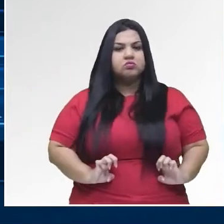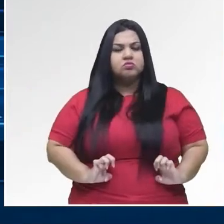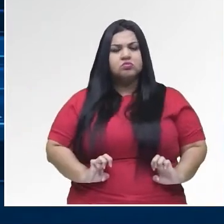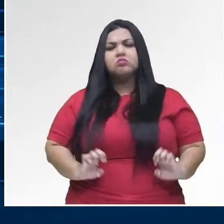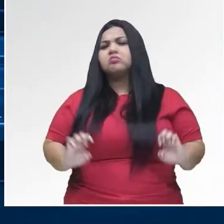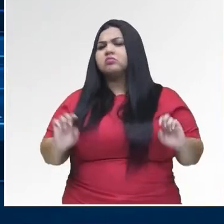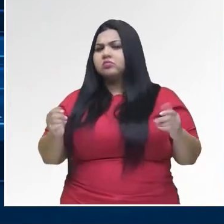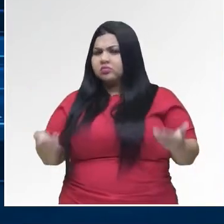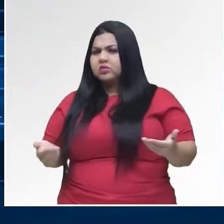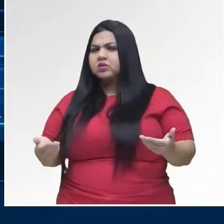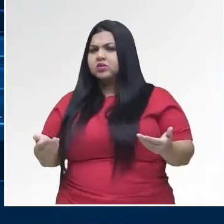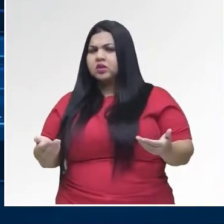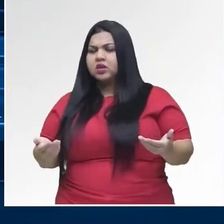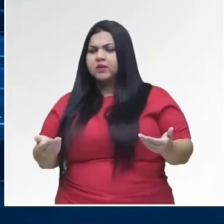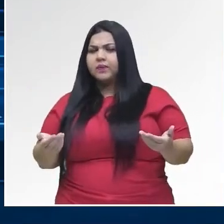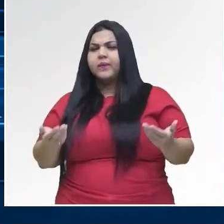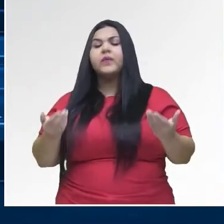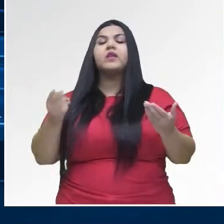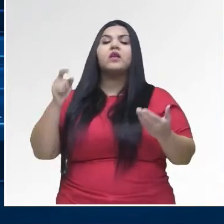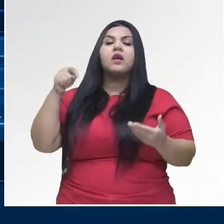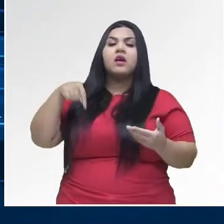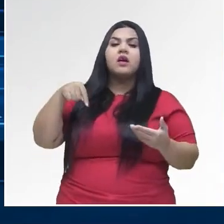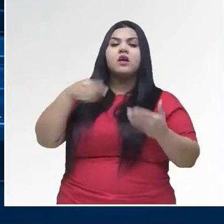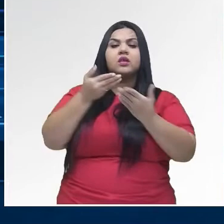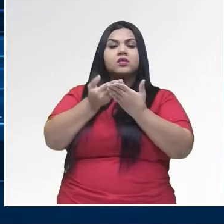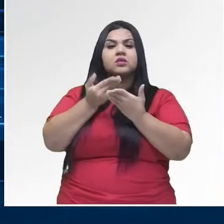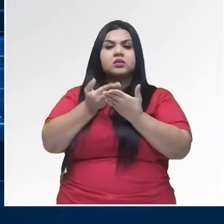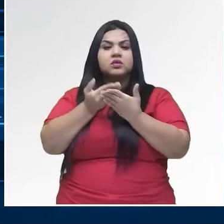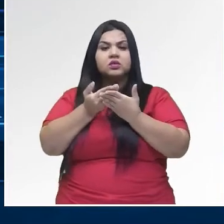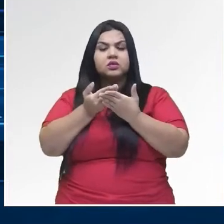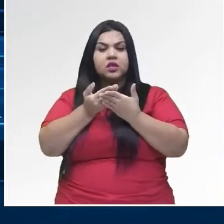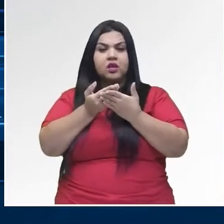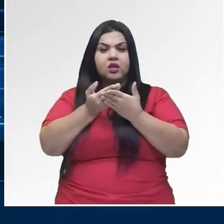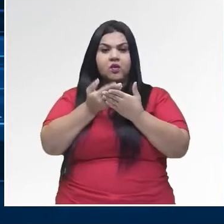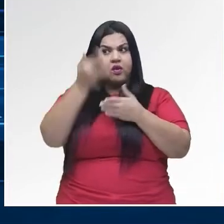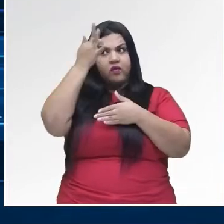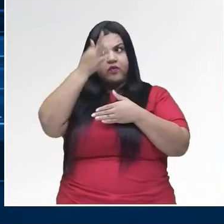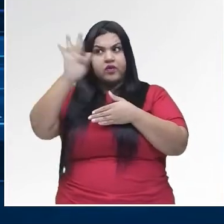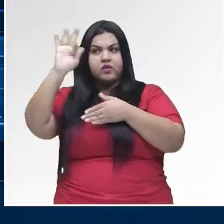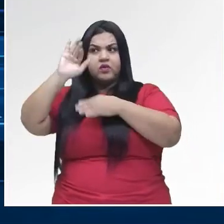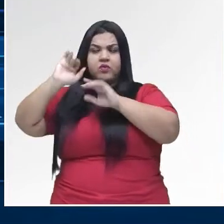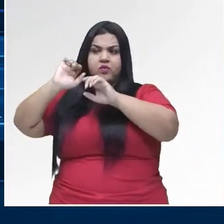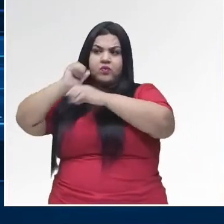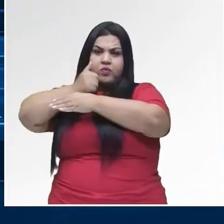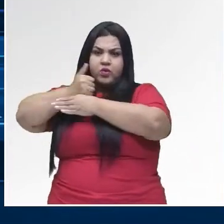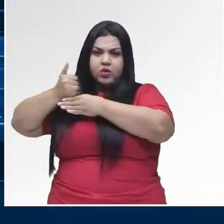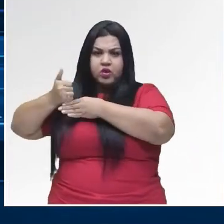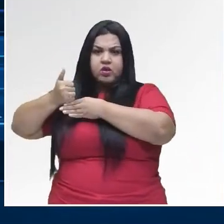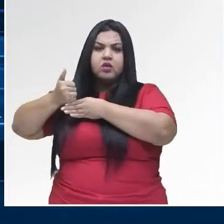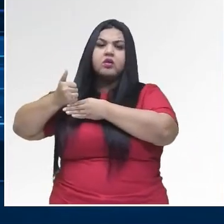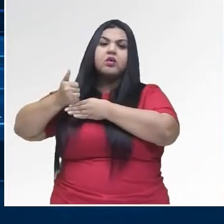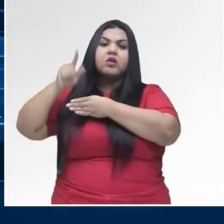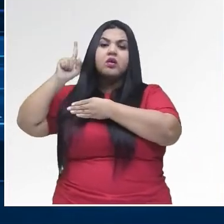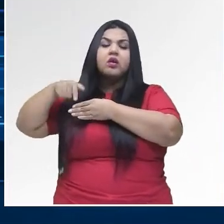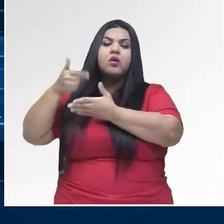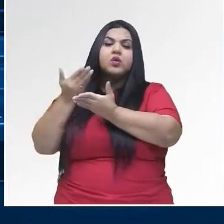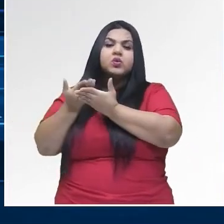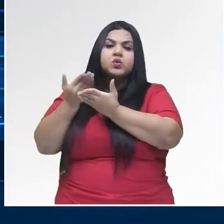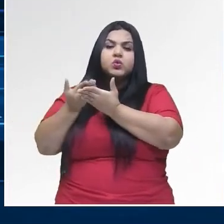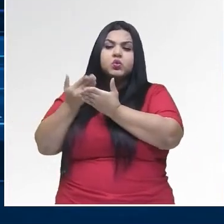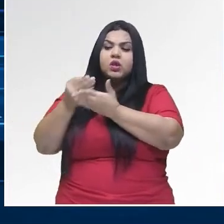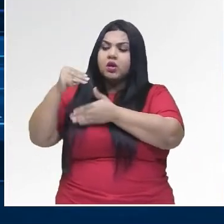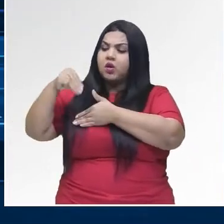Aqui, como nós estamos estudando, a filosofia moral, ela é o estudo, né, sobre a